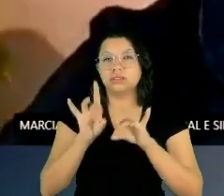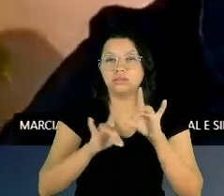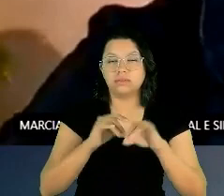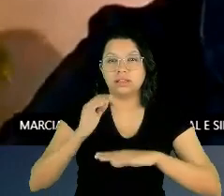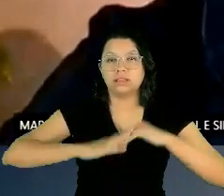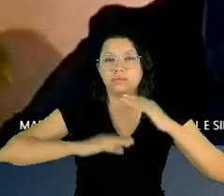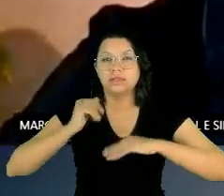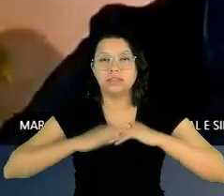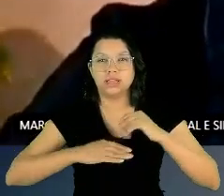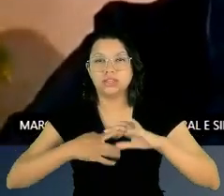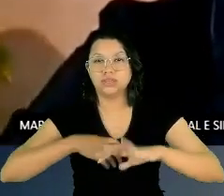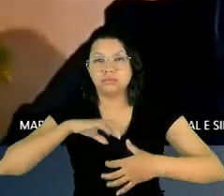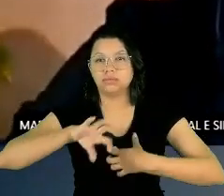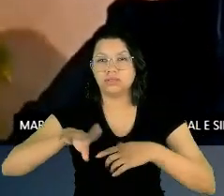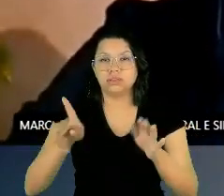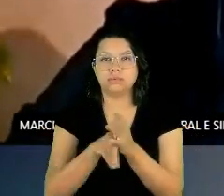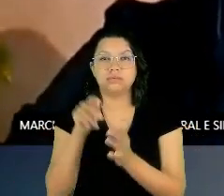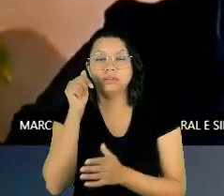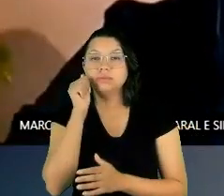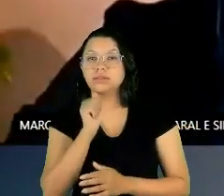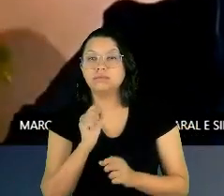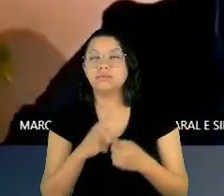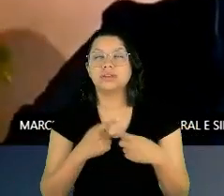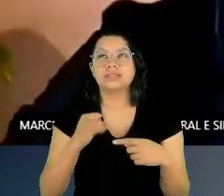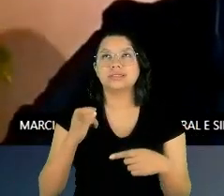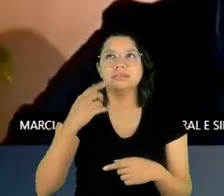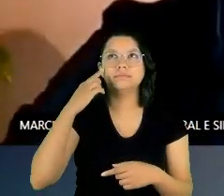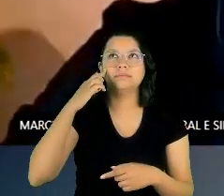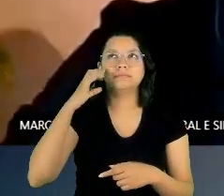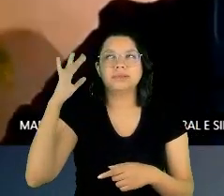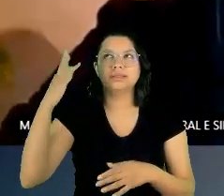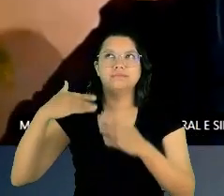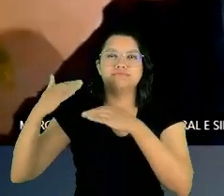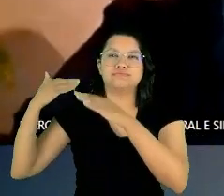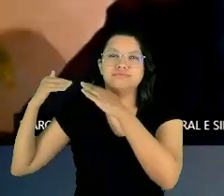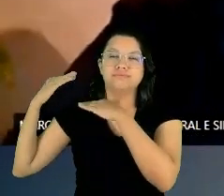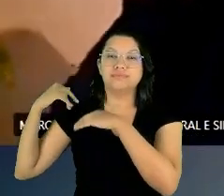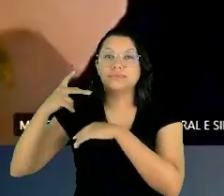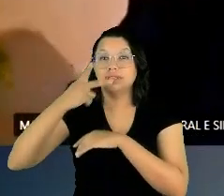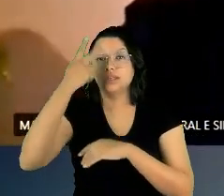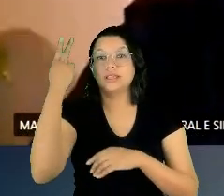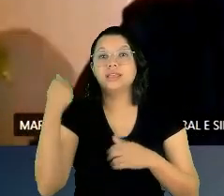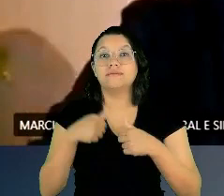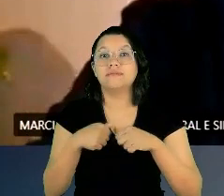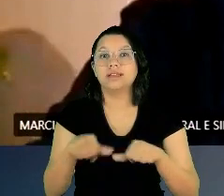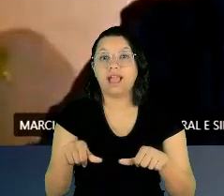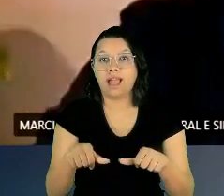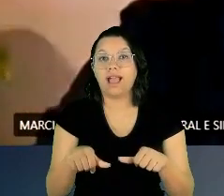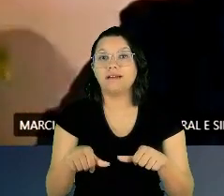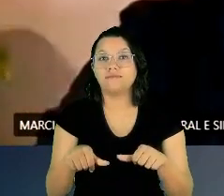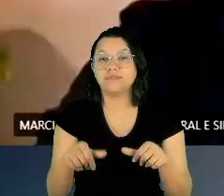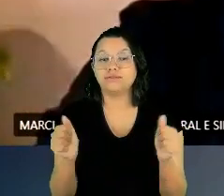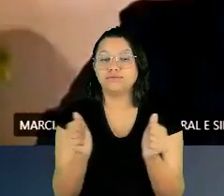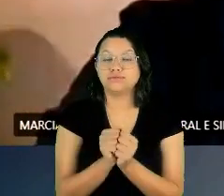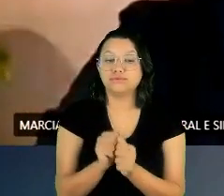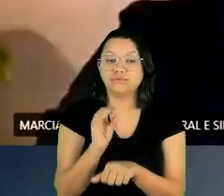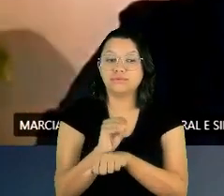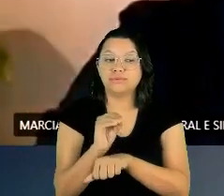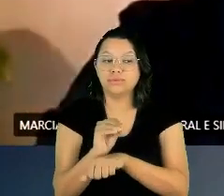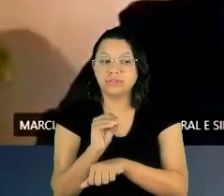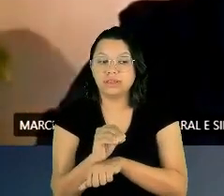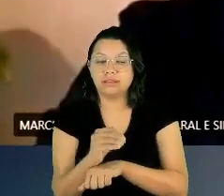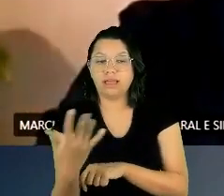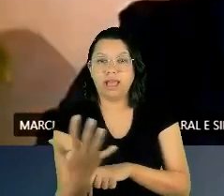filogeneticamente selecionado a habilidade empática nas mulheres, porque se a gente pensar lá na Idade das Cavernas, quem ficava na caverna cuidando